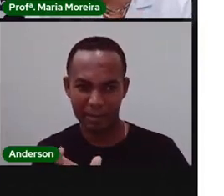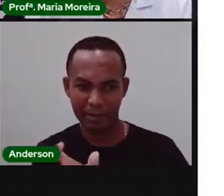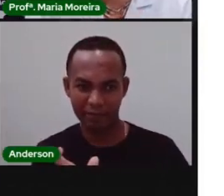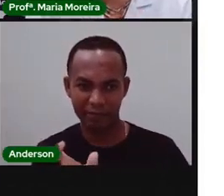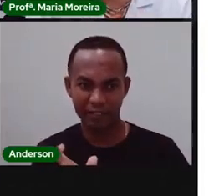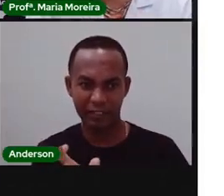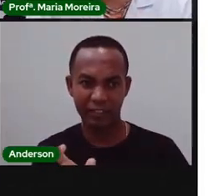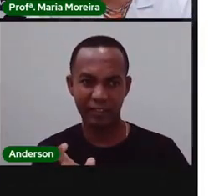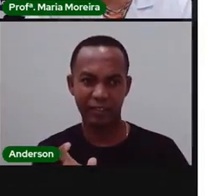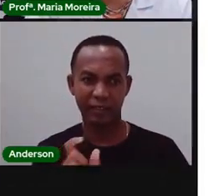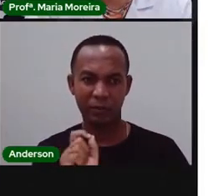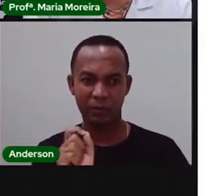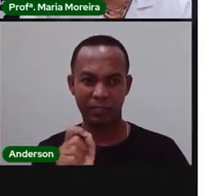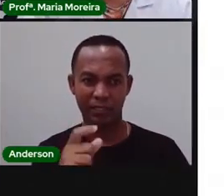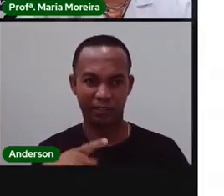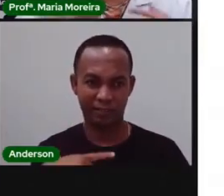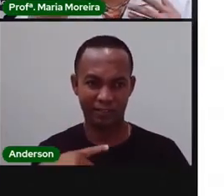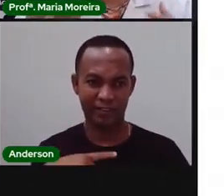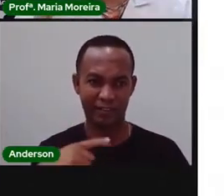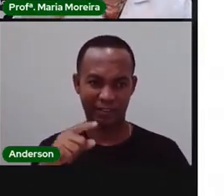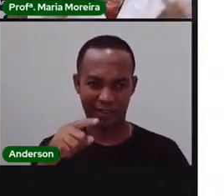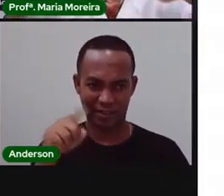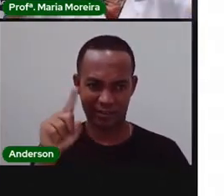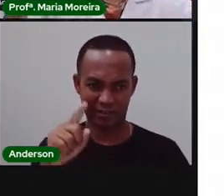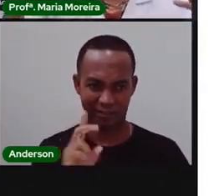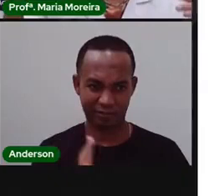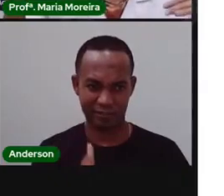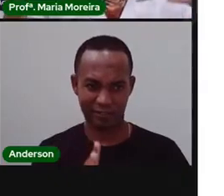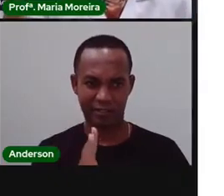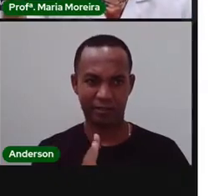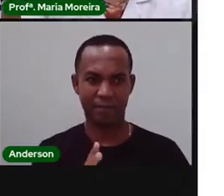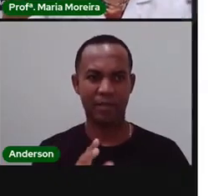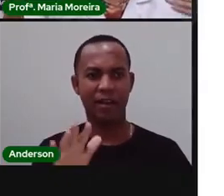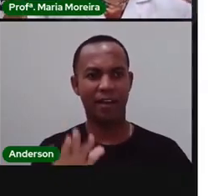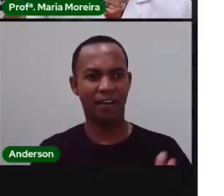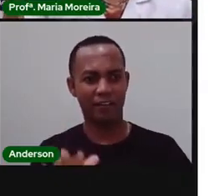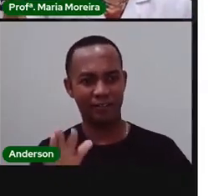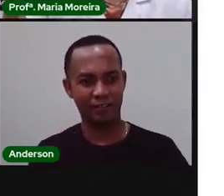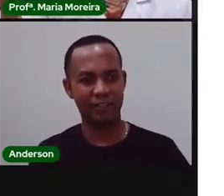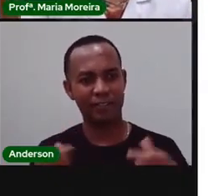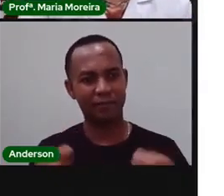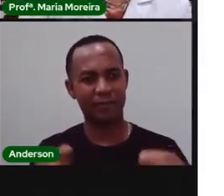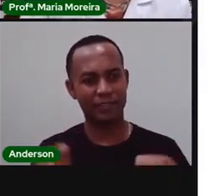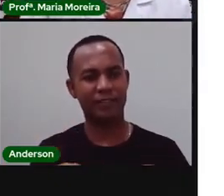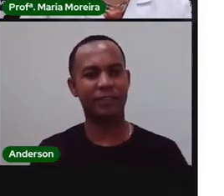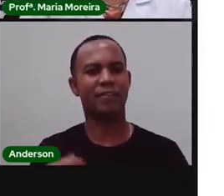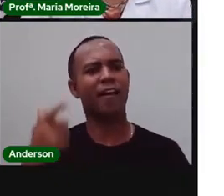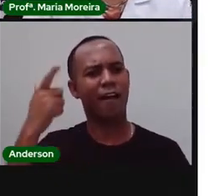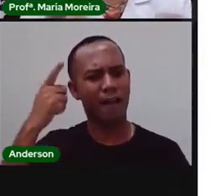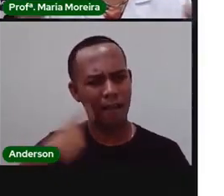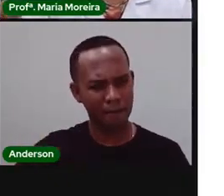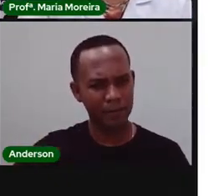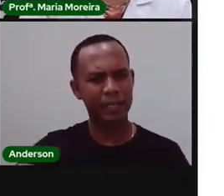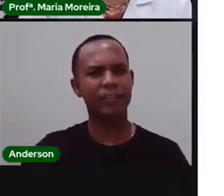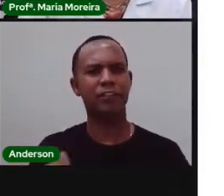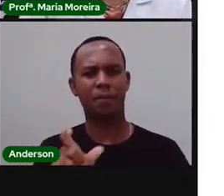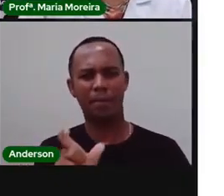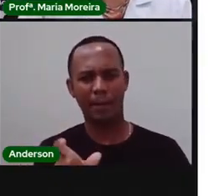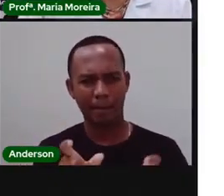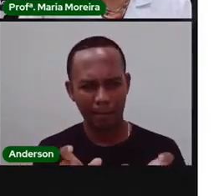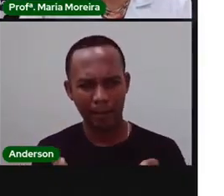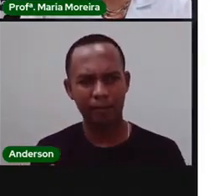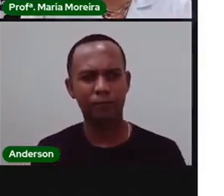irá receber acento. E aí eu preciso, ó, repetir a palavra até encontrar essa palavra, essa parte, o que é